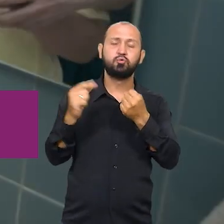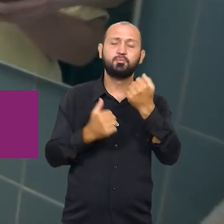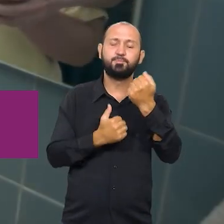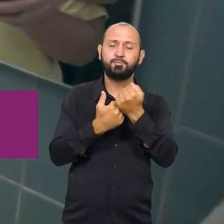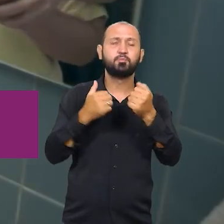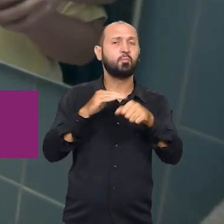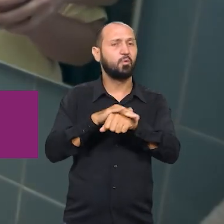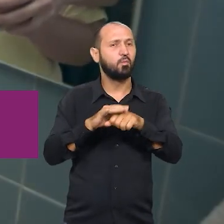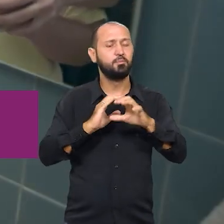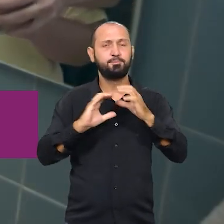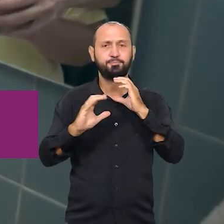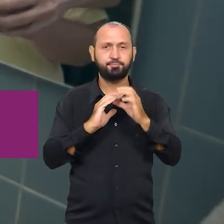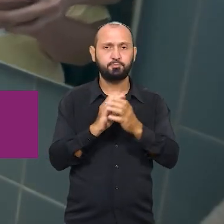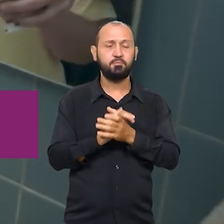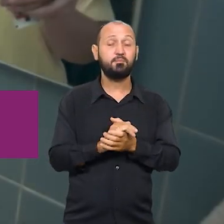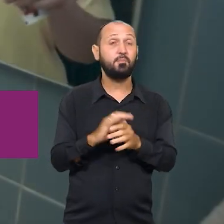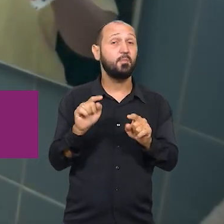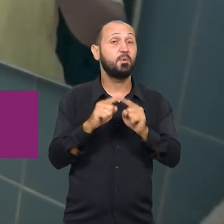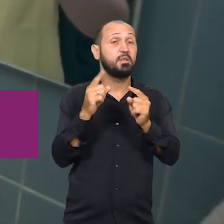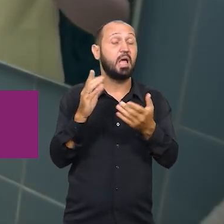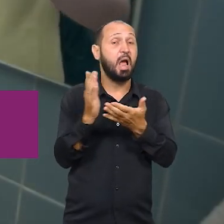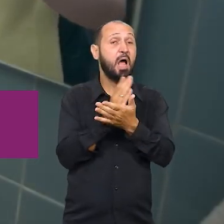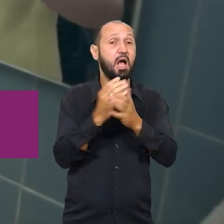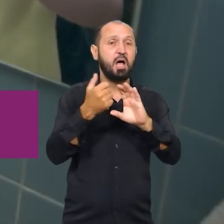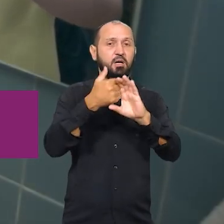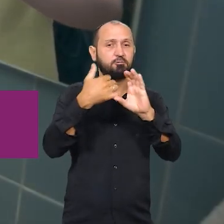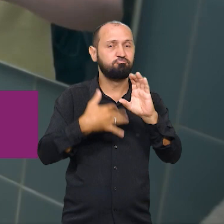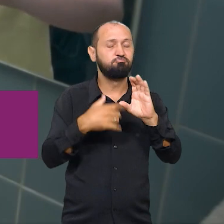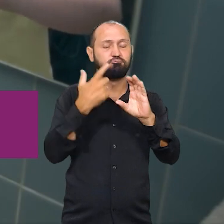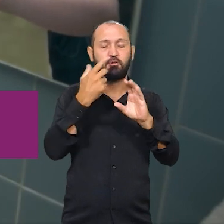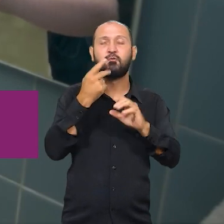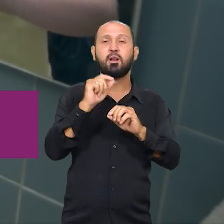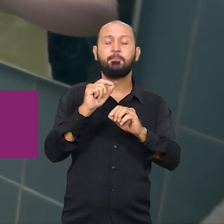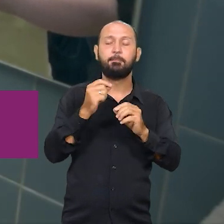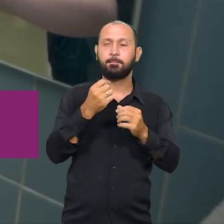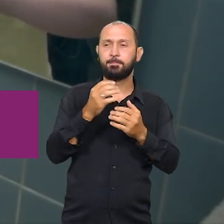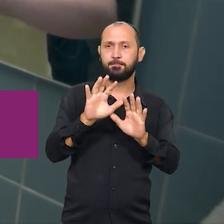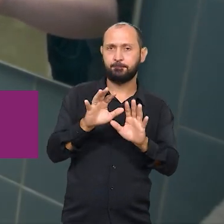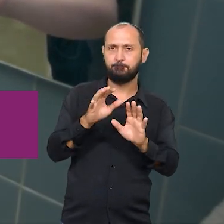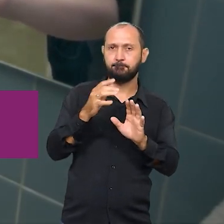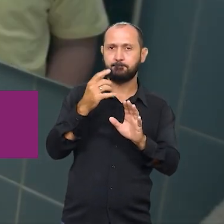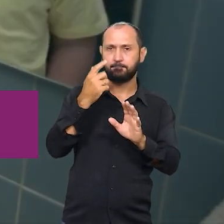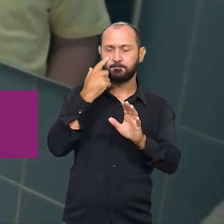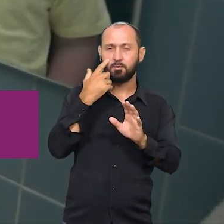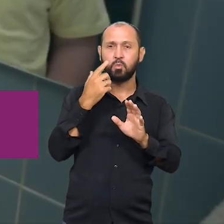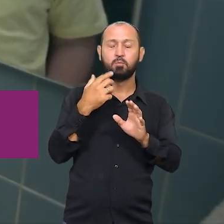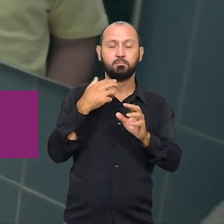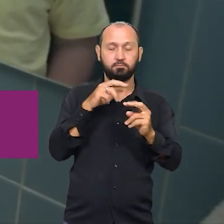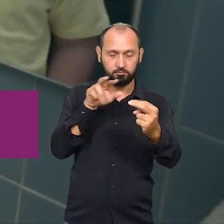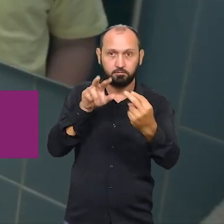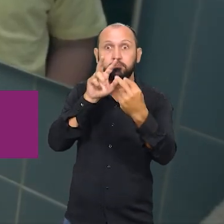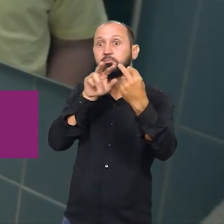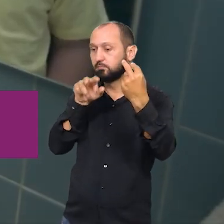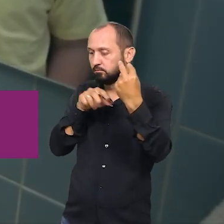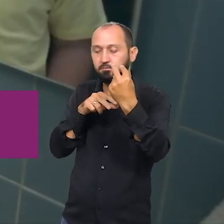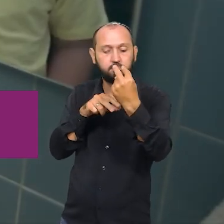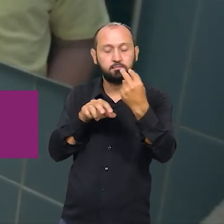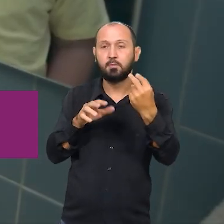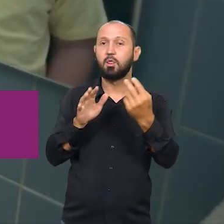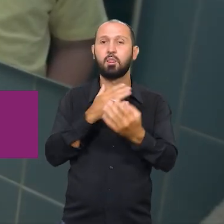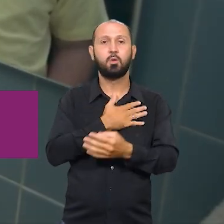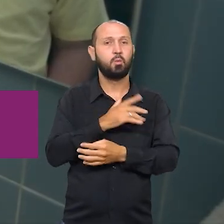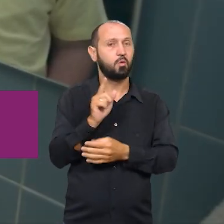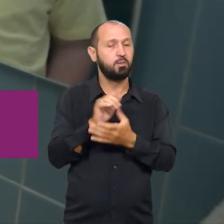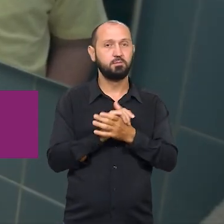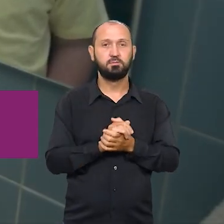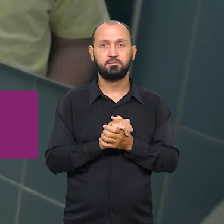conversar, né? Mas existem algumas características que a gente fala bem, a falta do contato visual, né? A